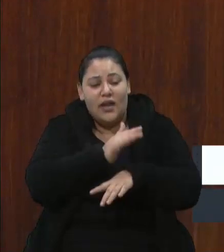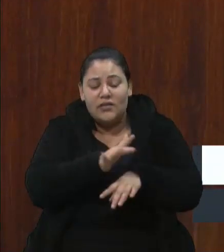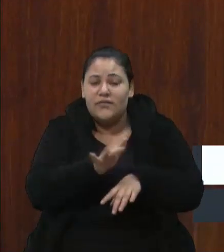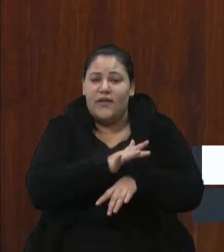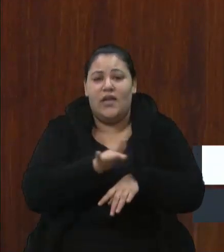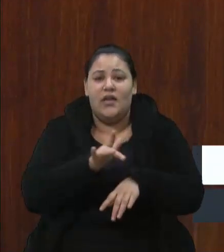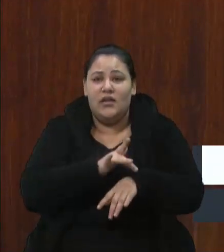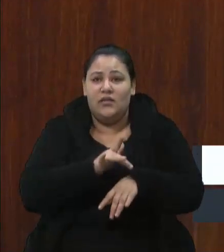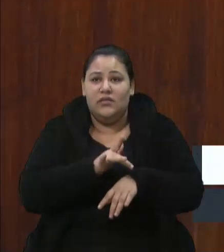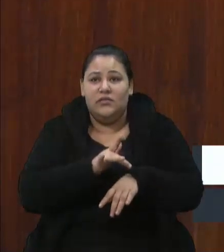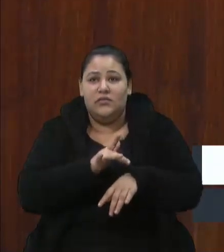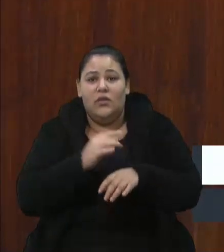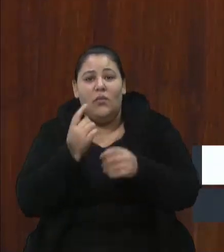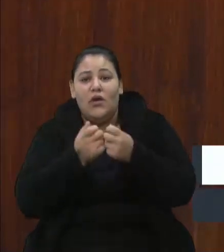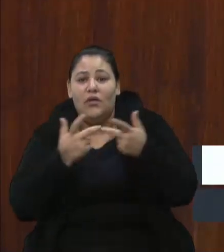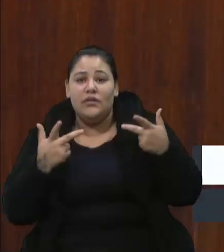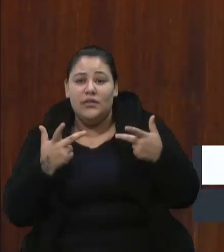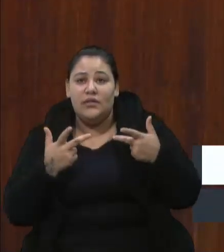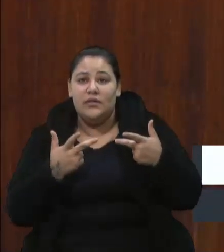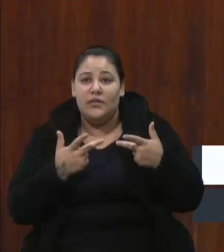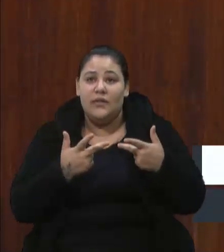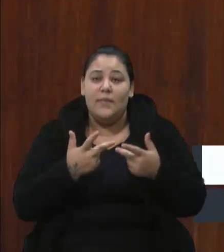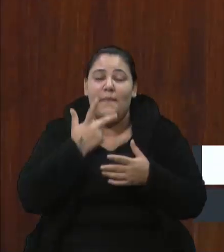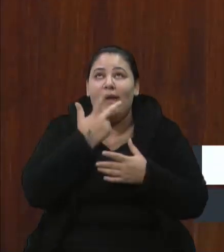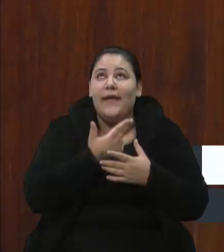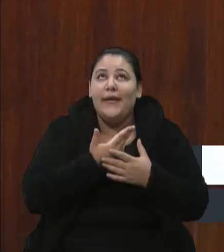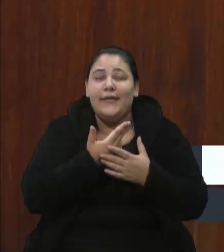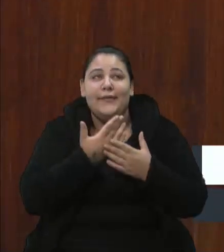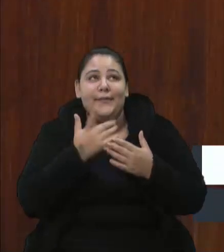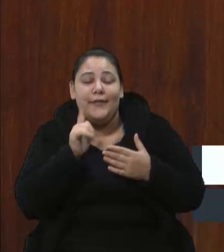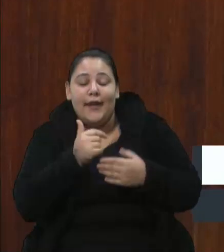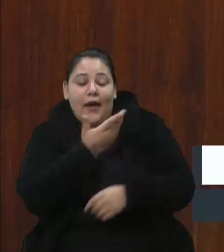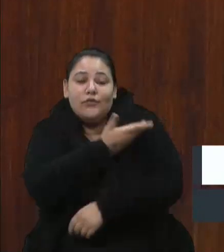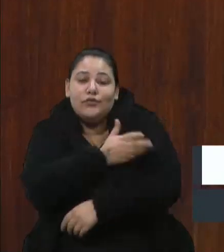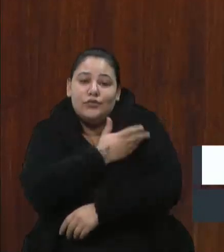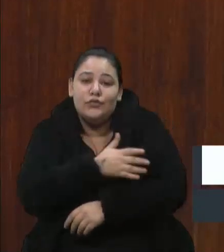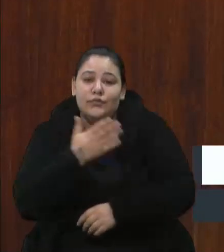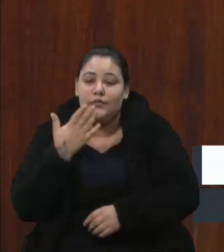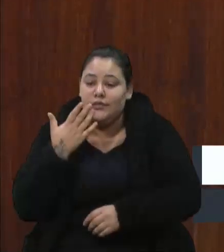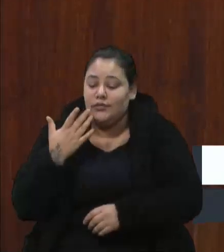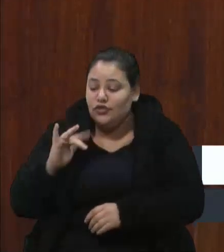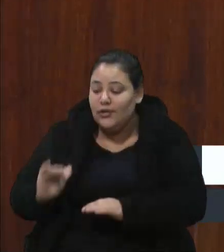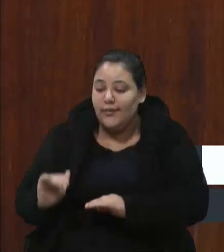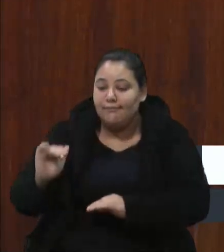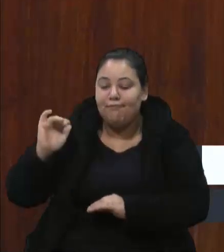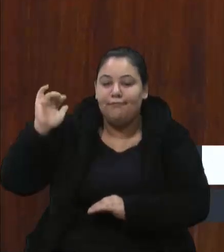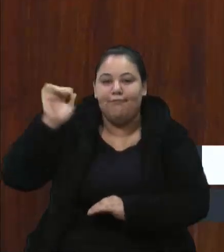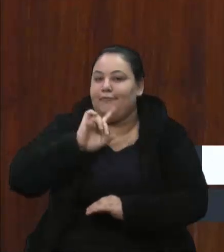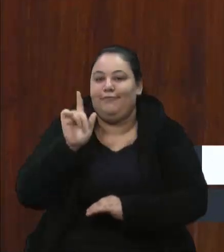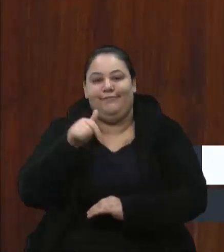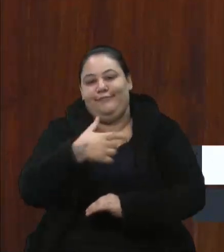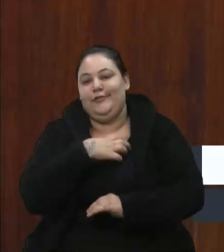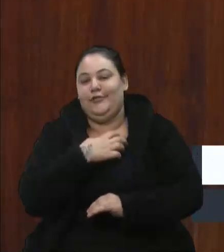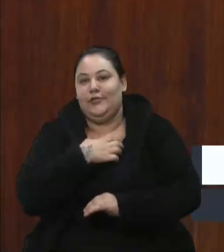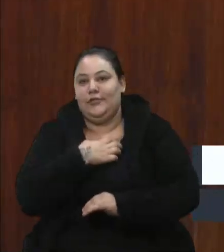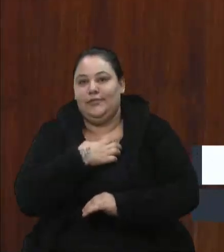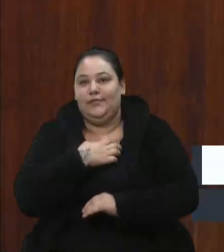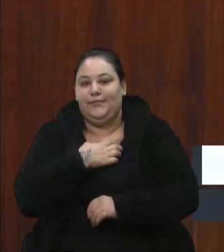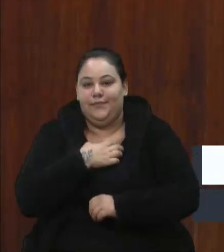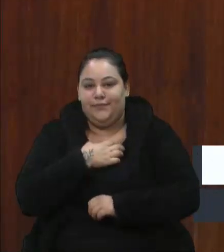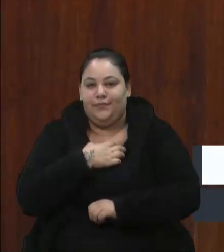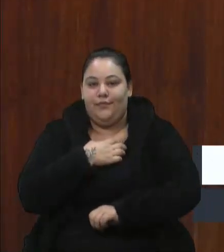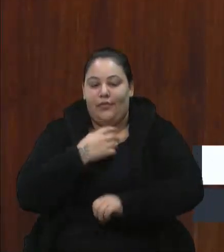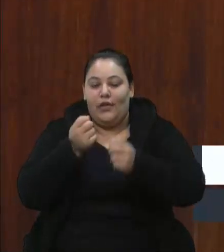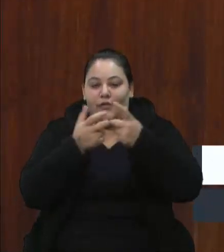vezes, com uma coisa, por mais que pareça que se acostume desde a infância, né, não é bem assim. Essa coisa, assim, pode